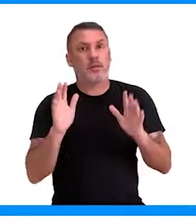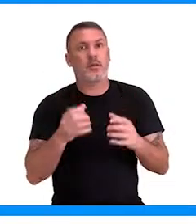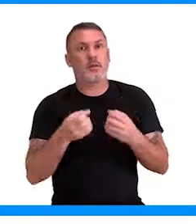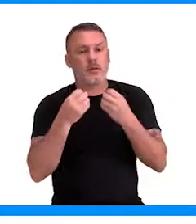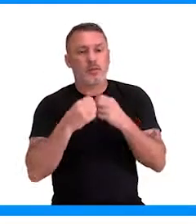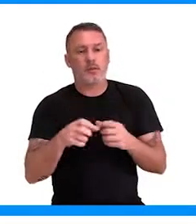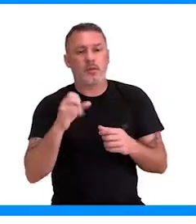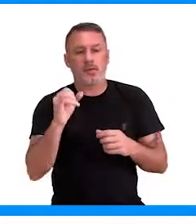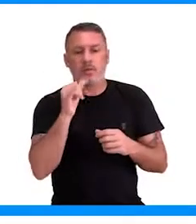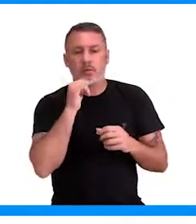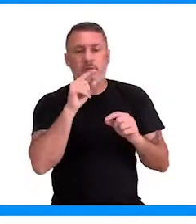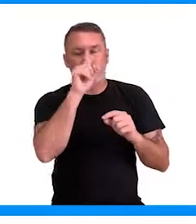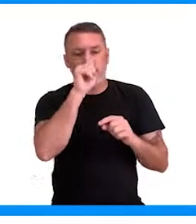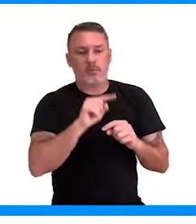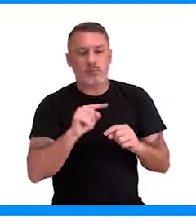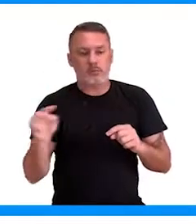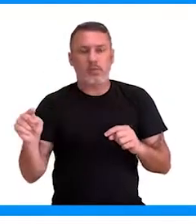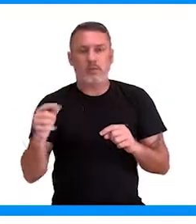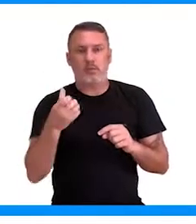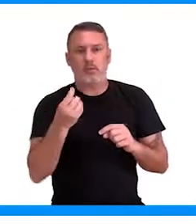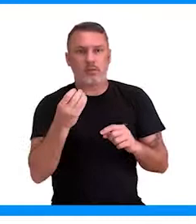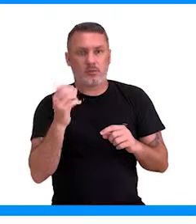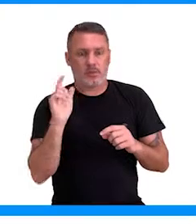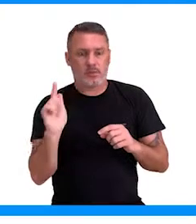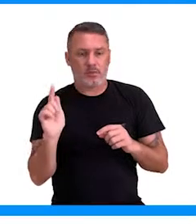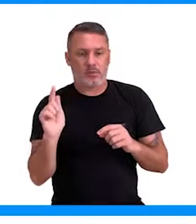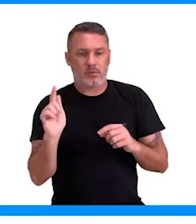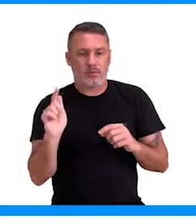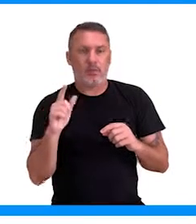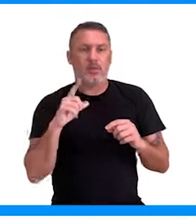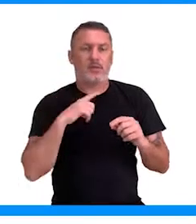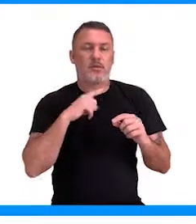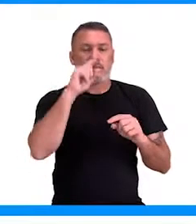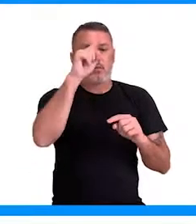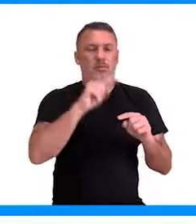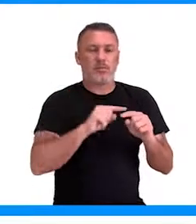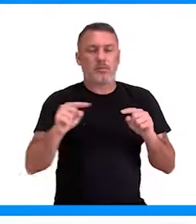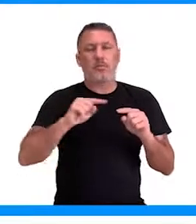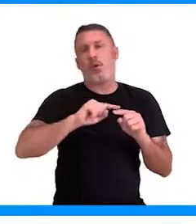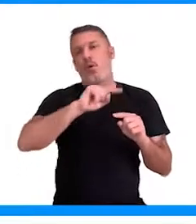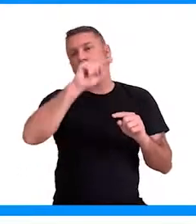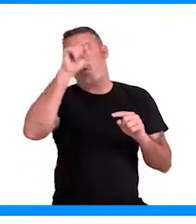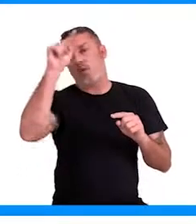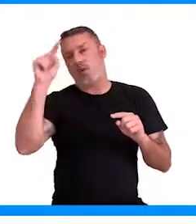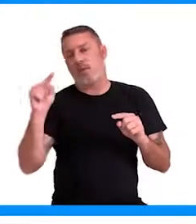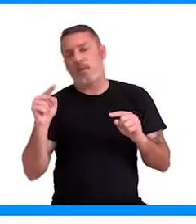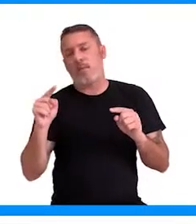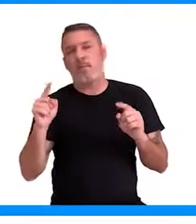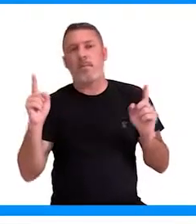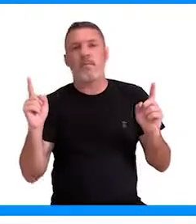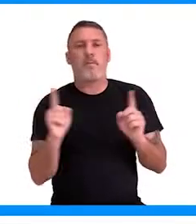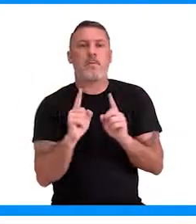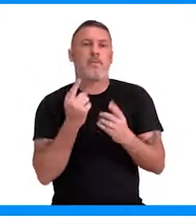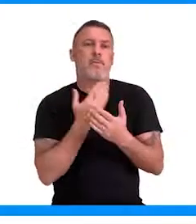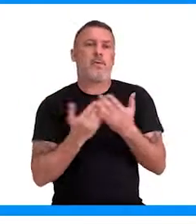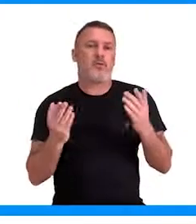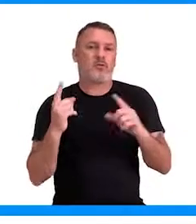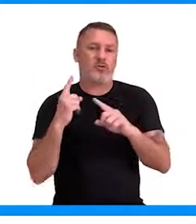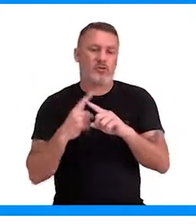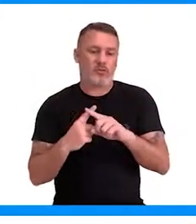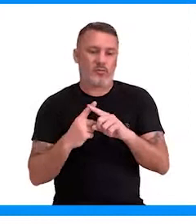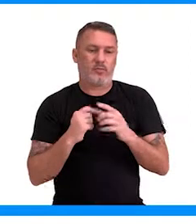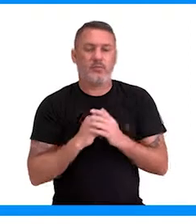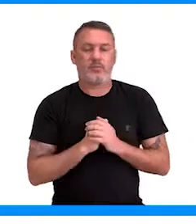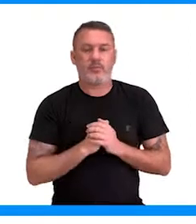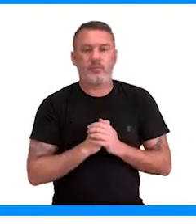Em compensação, se você dá um tiro maior, 60 graus, ele ganha altitude, mas perde alcance em